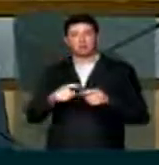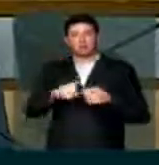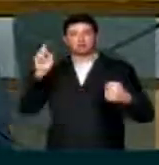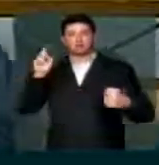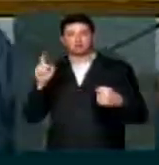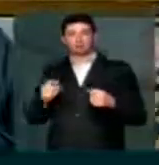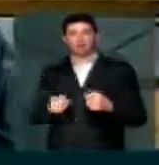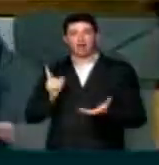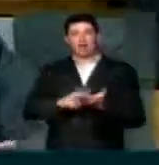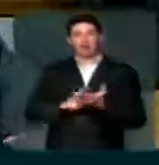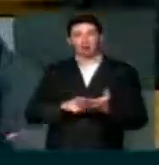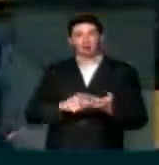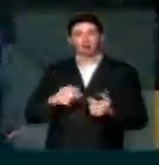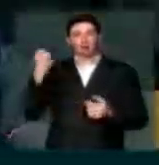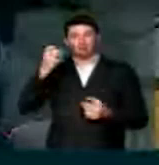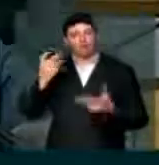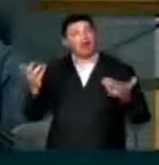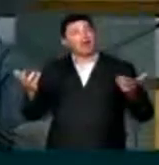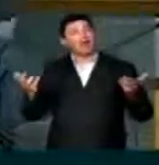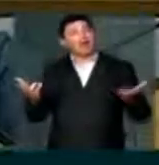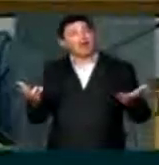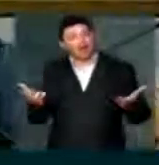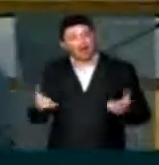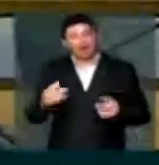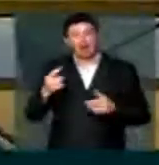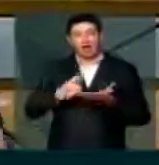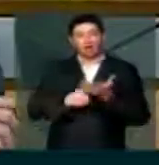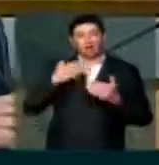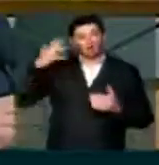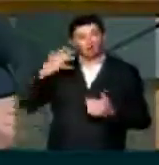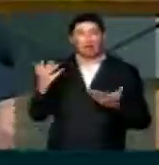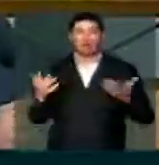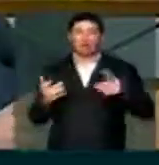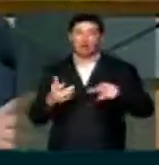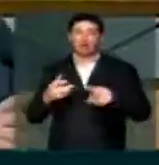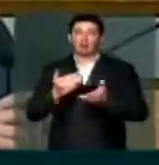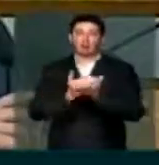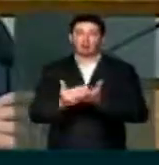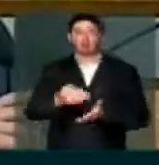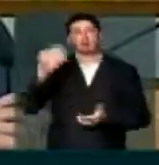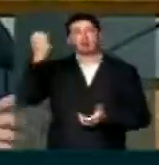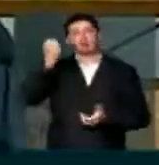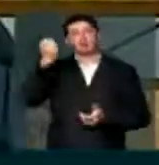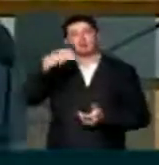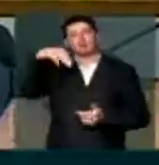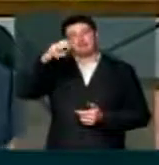existente, e por isso que o Mensalão vem à tona. A minha dúvida é zero,